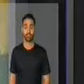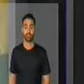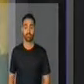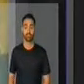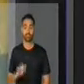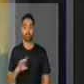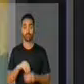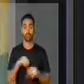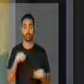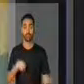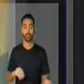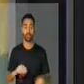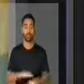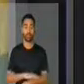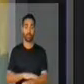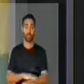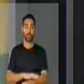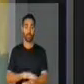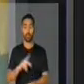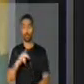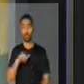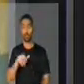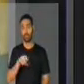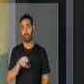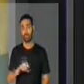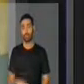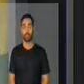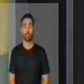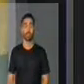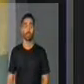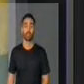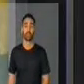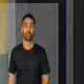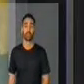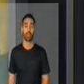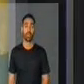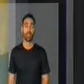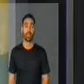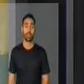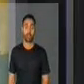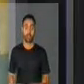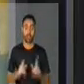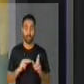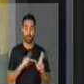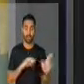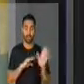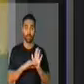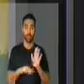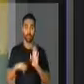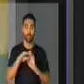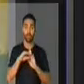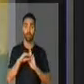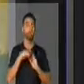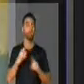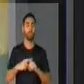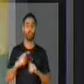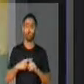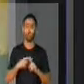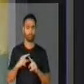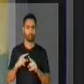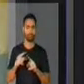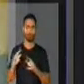os casos de câncer de pele não melanoma. Os casos de câncer aumentaram por fatores